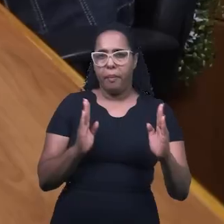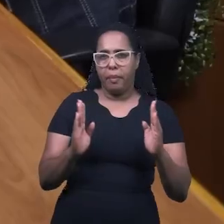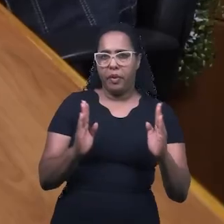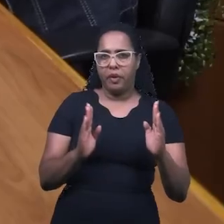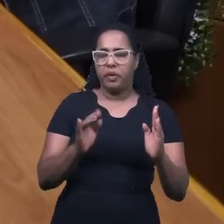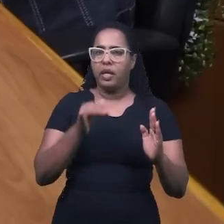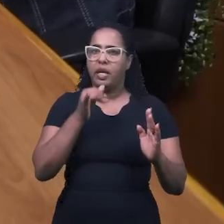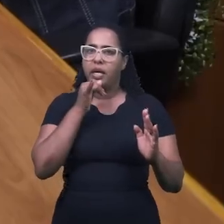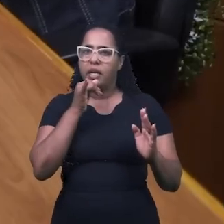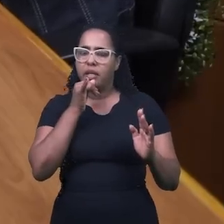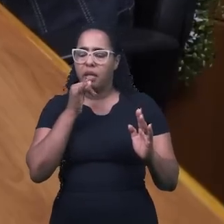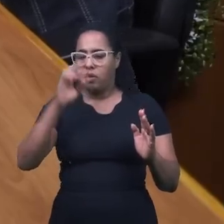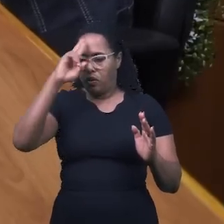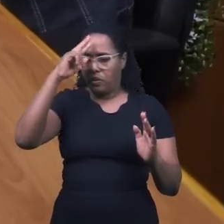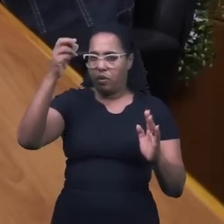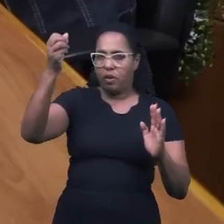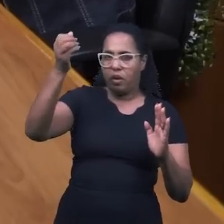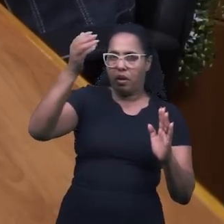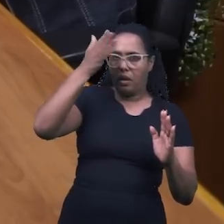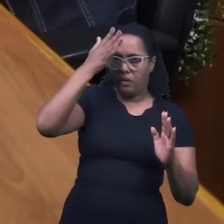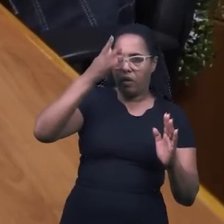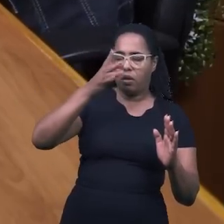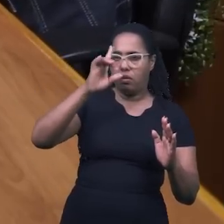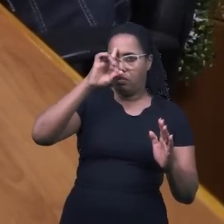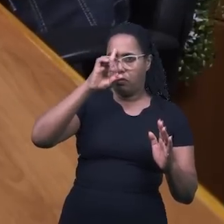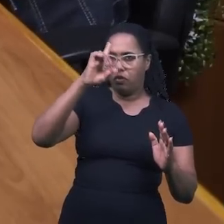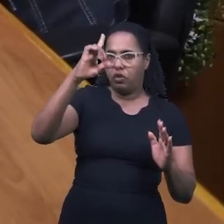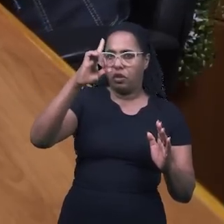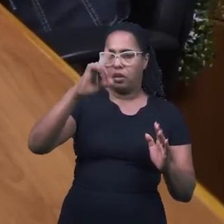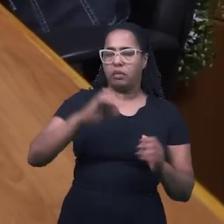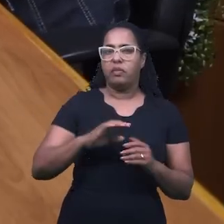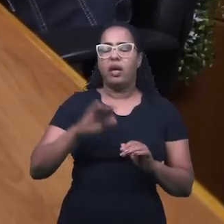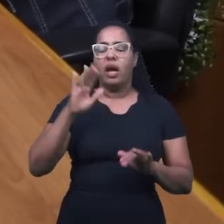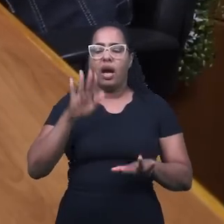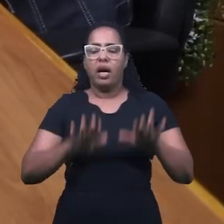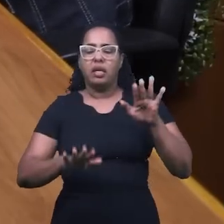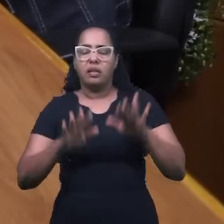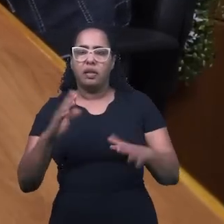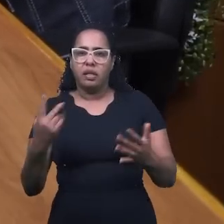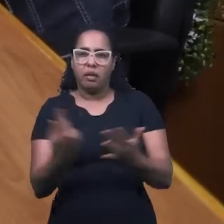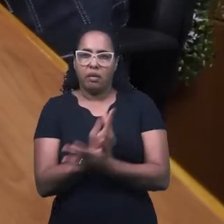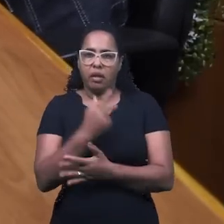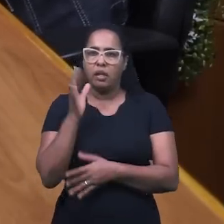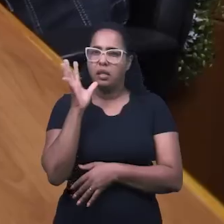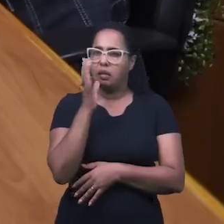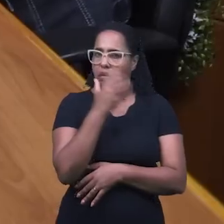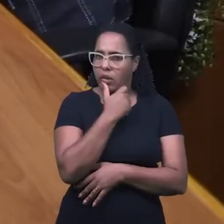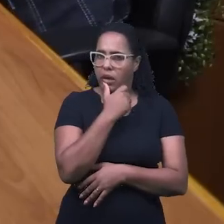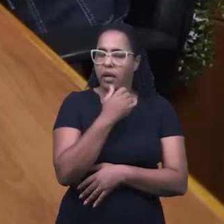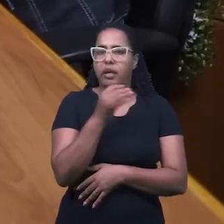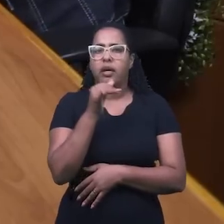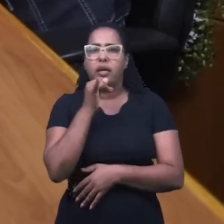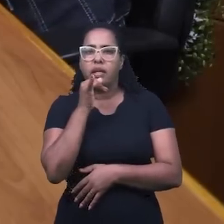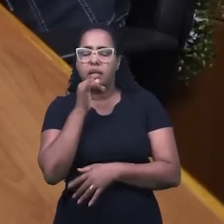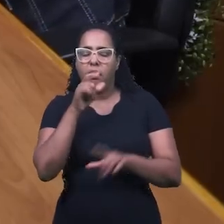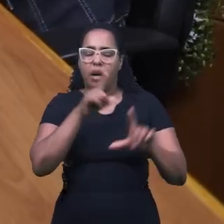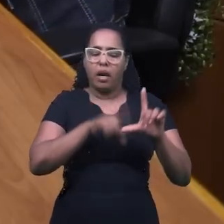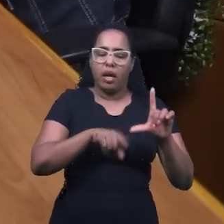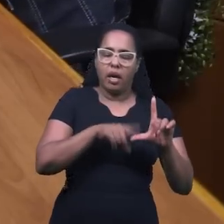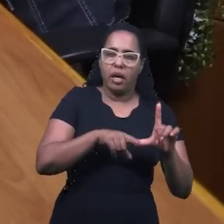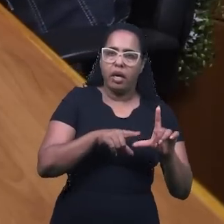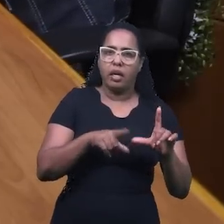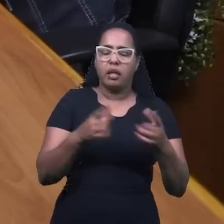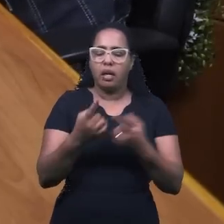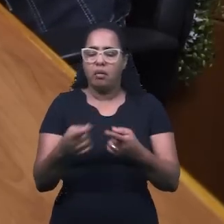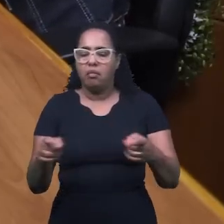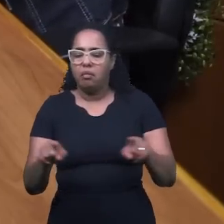Por exemplo, o Senhor, você acabou de dizer que só te revelou um louvor em um dia. Às vezes acontece de demorar. Por exemplo, o Senhor